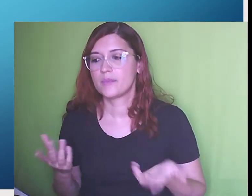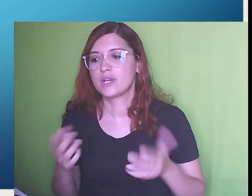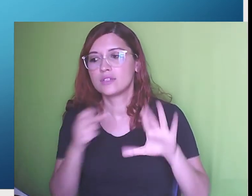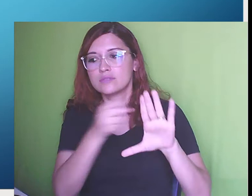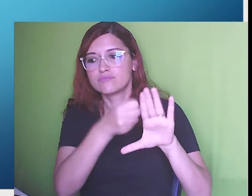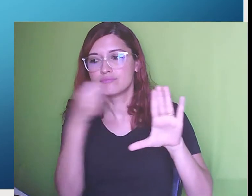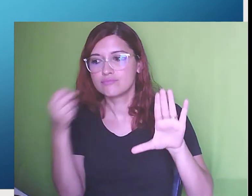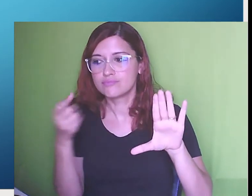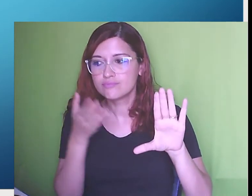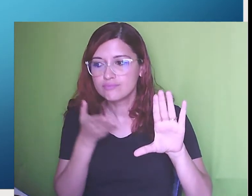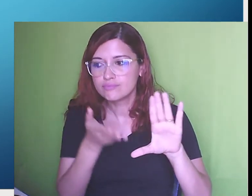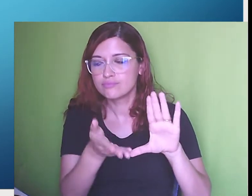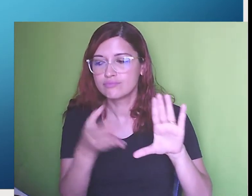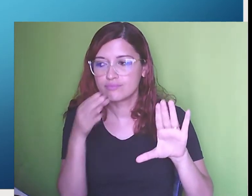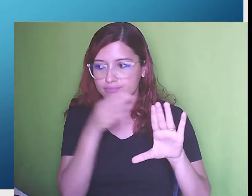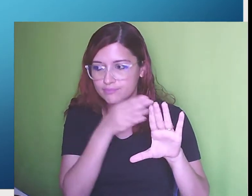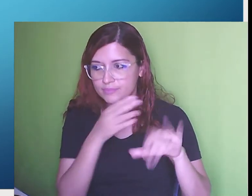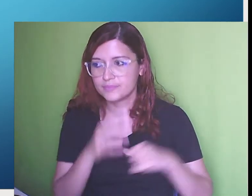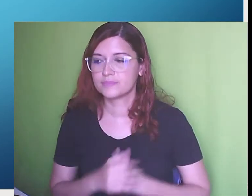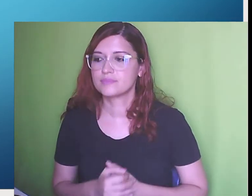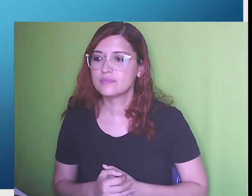máquina de lavar e micro-ondas.